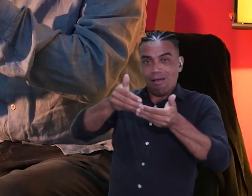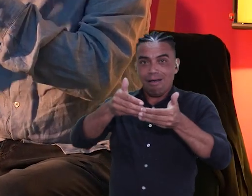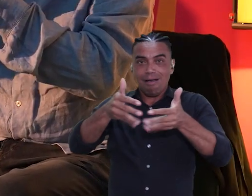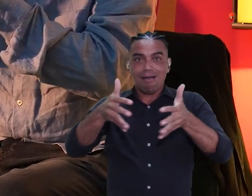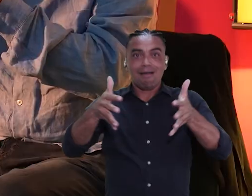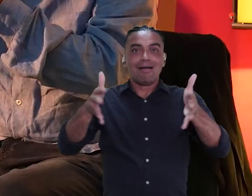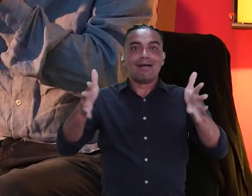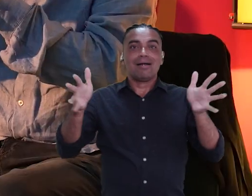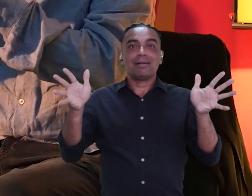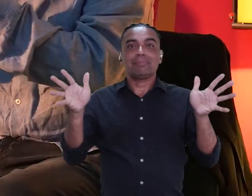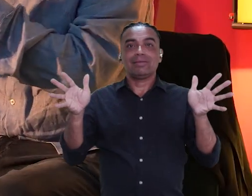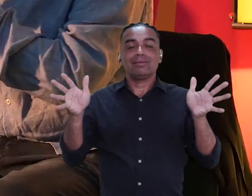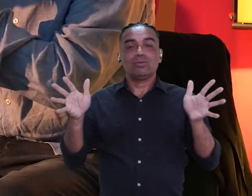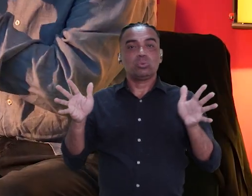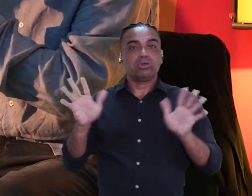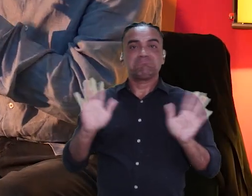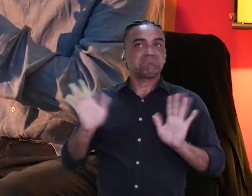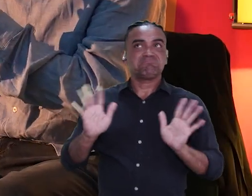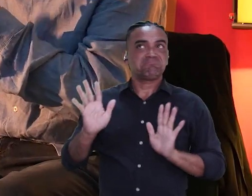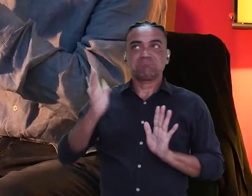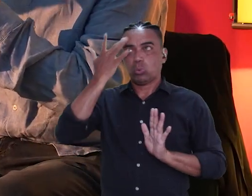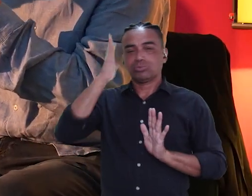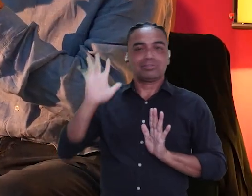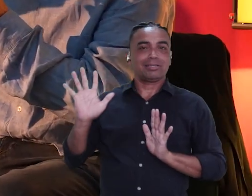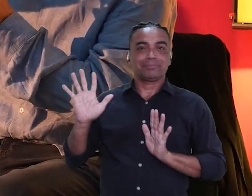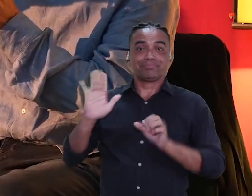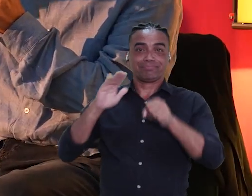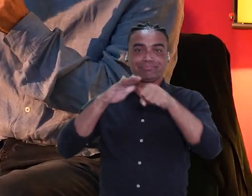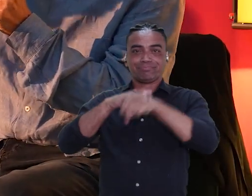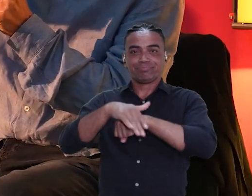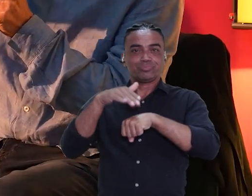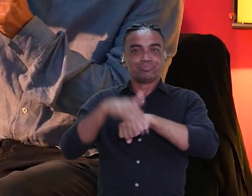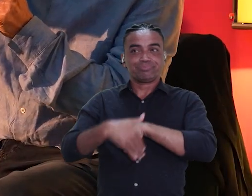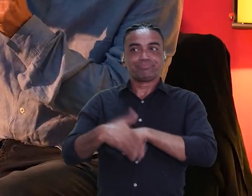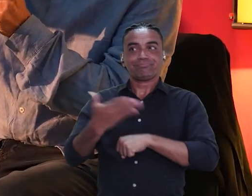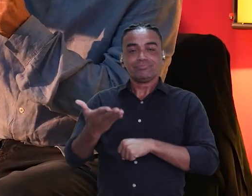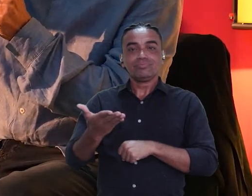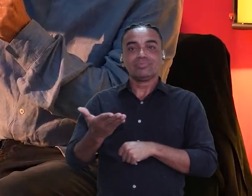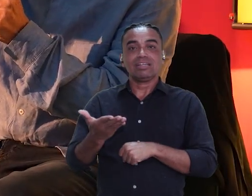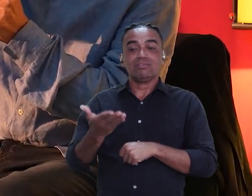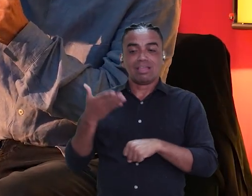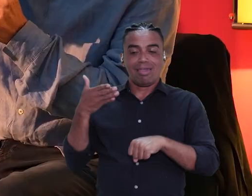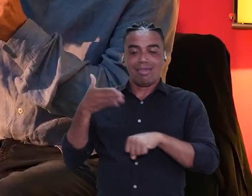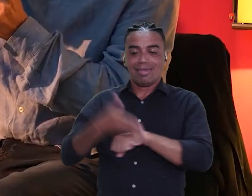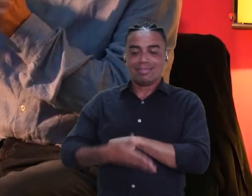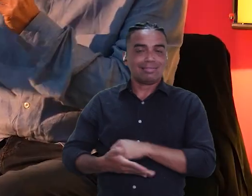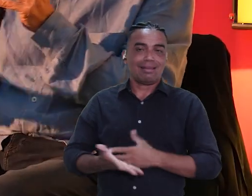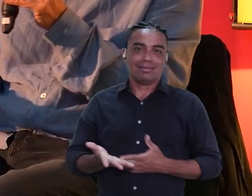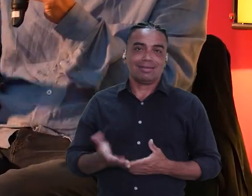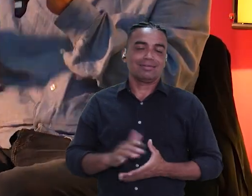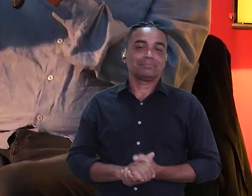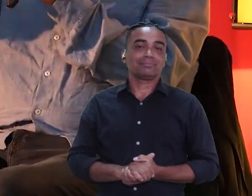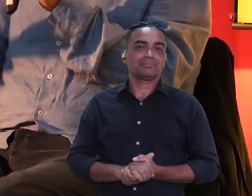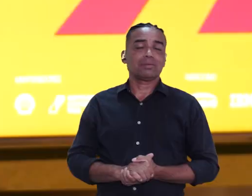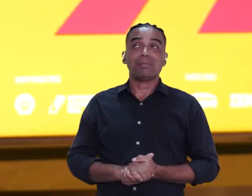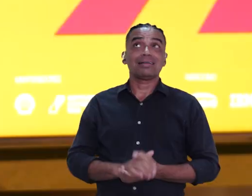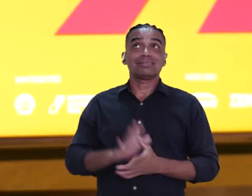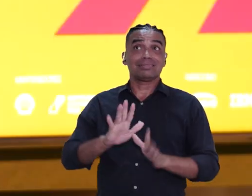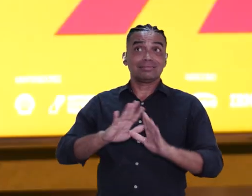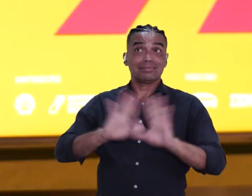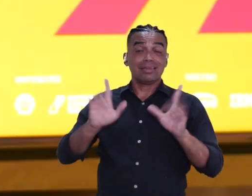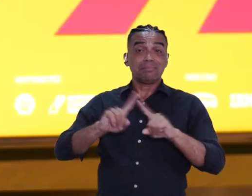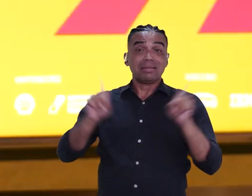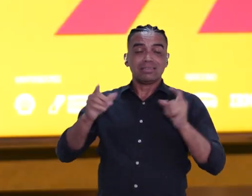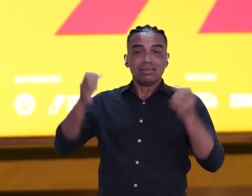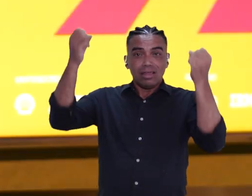abre para o não saber, de uma noite na qual se entra, né? Mas que nos ilumina.